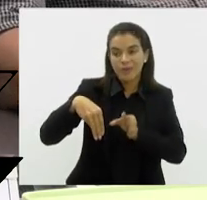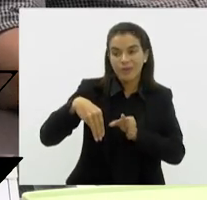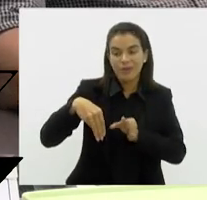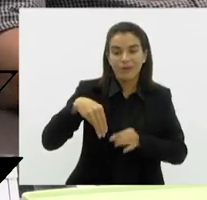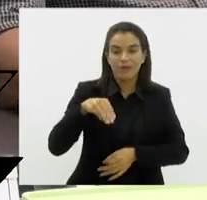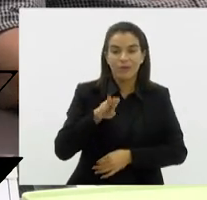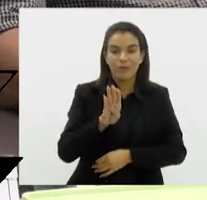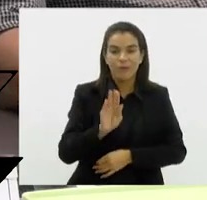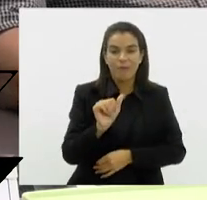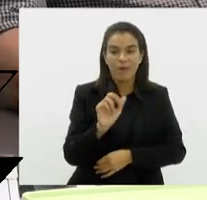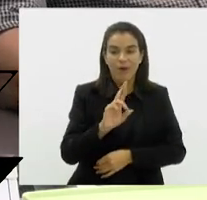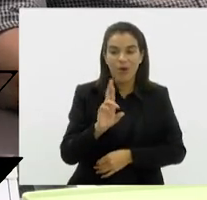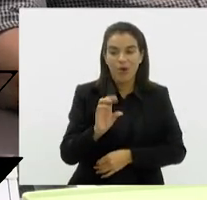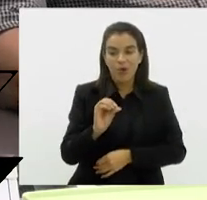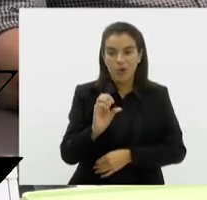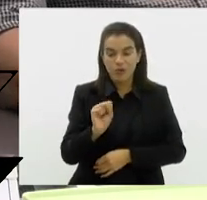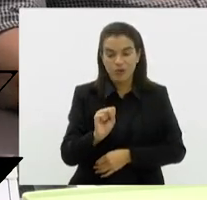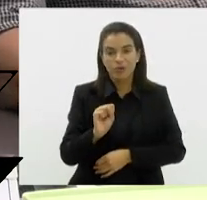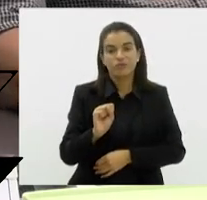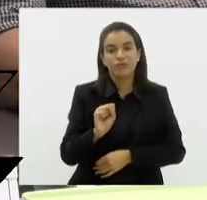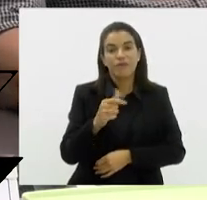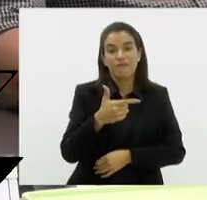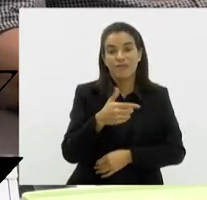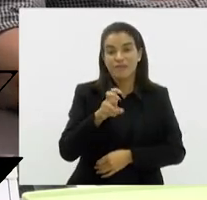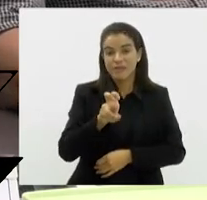foi julgado no dia 25 de